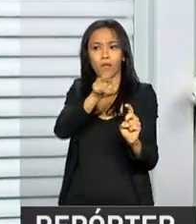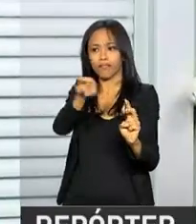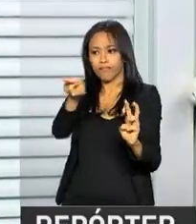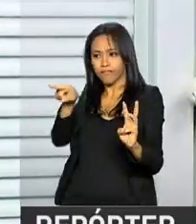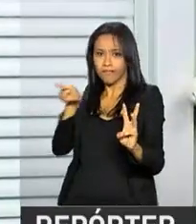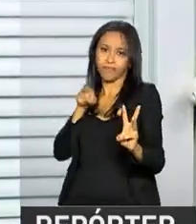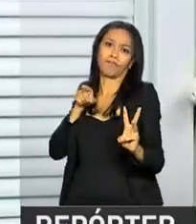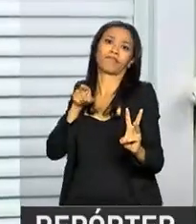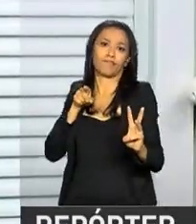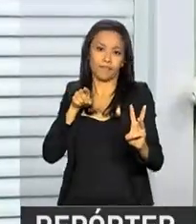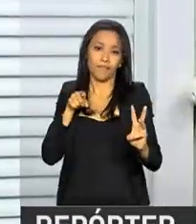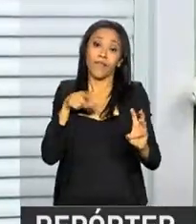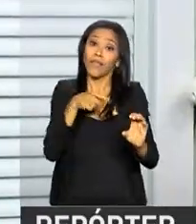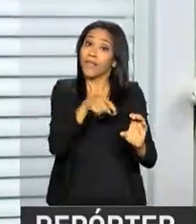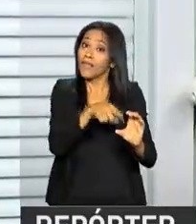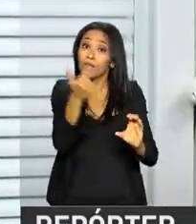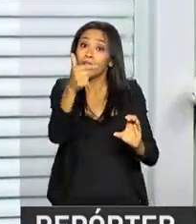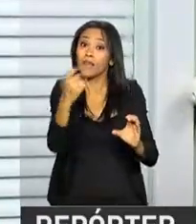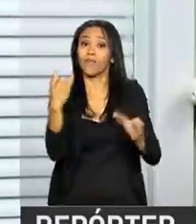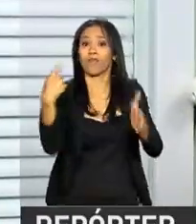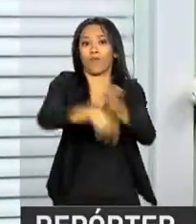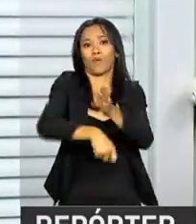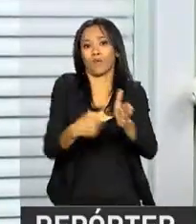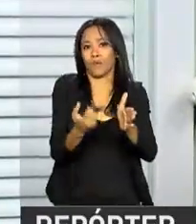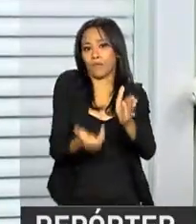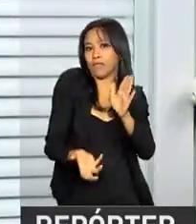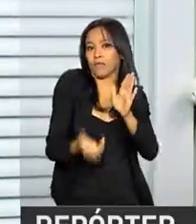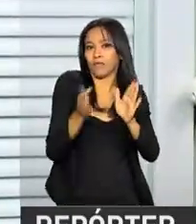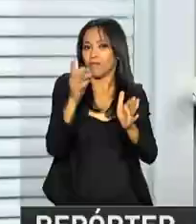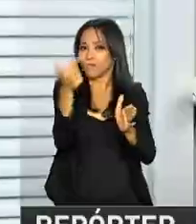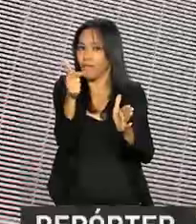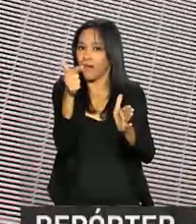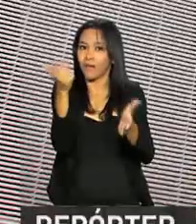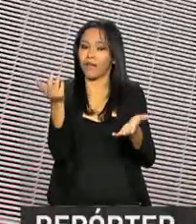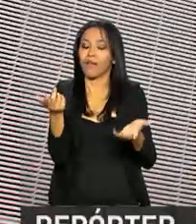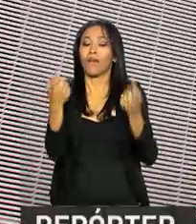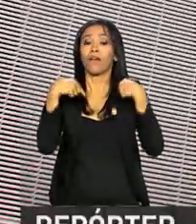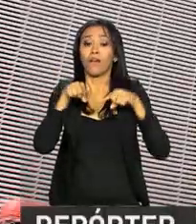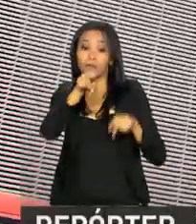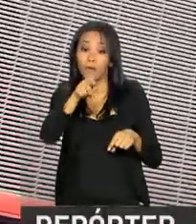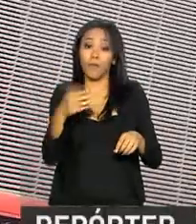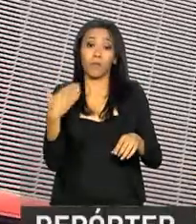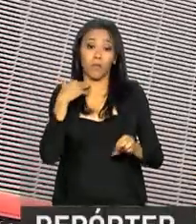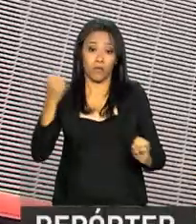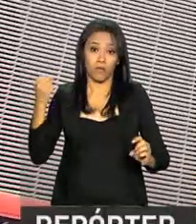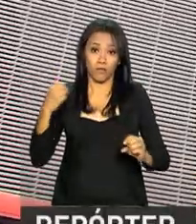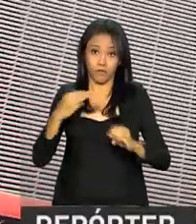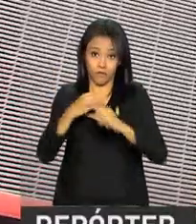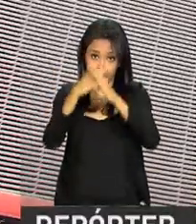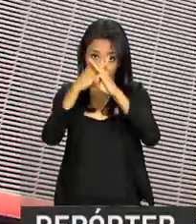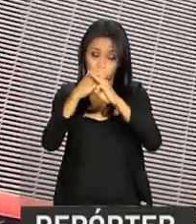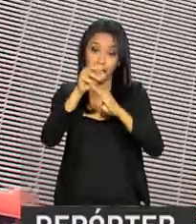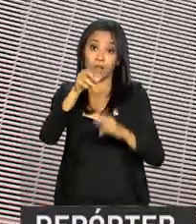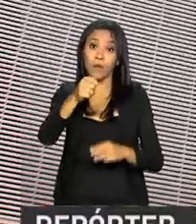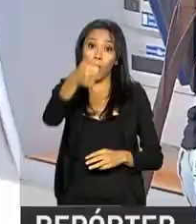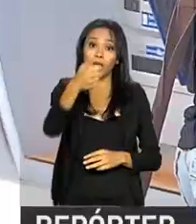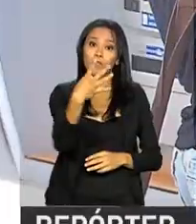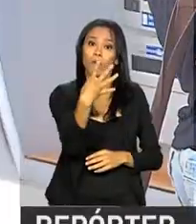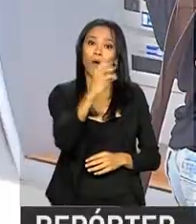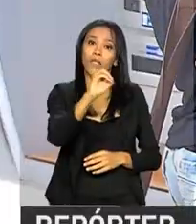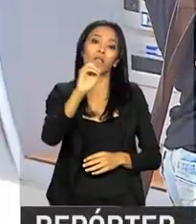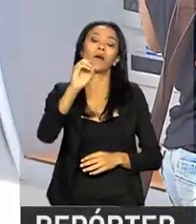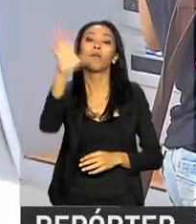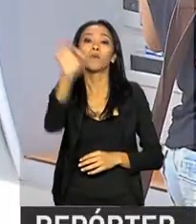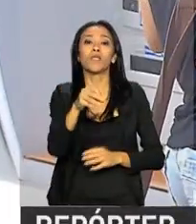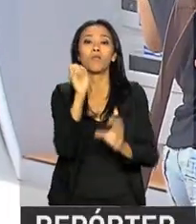os demais que a isenção de imposto de renda sobre a sua rentabilidade a caixa econômica federal tem quase 40% dos depósitos